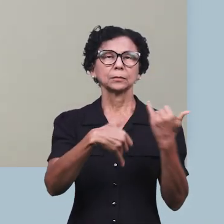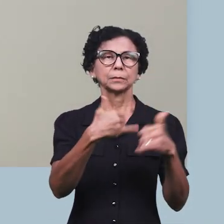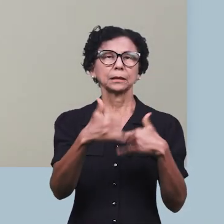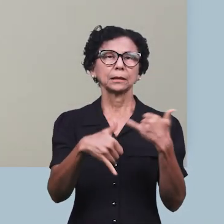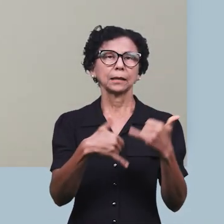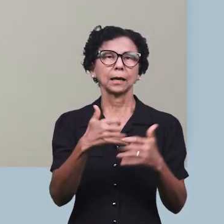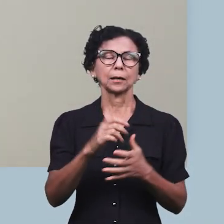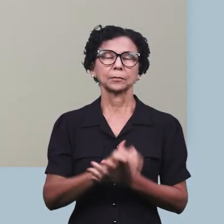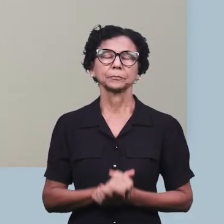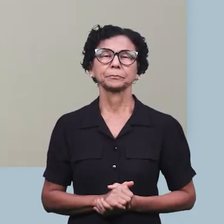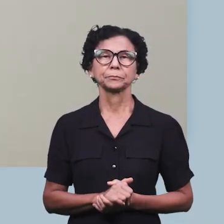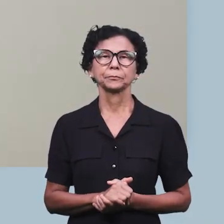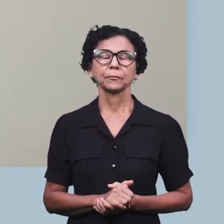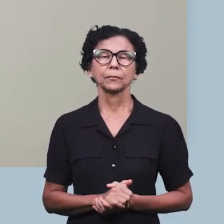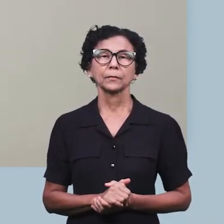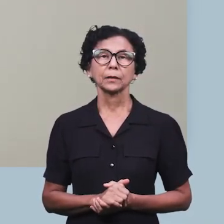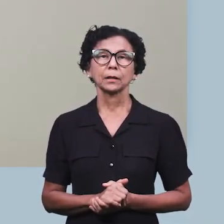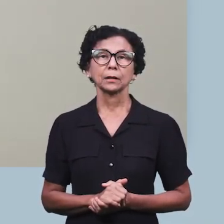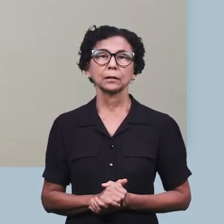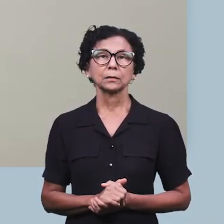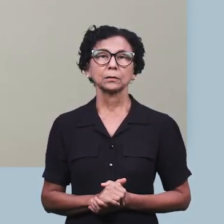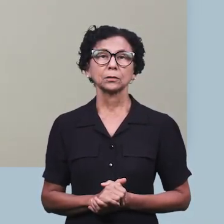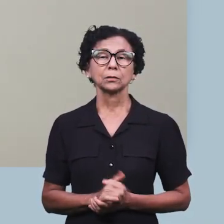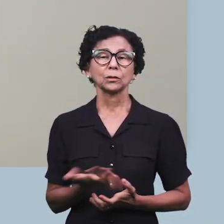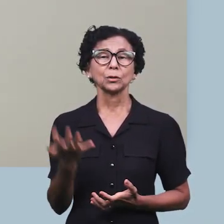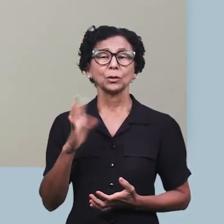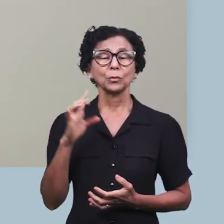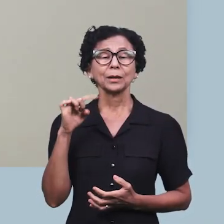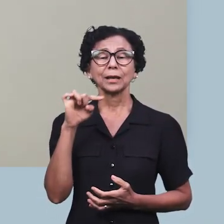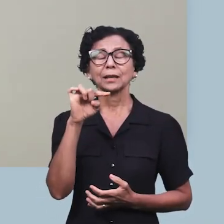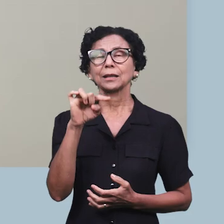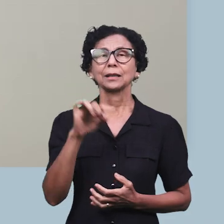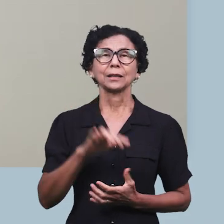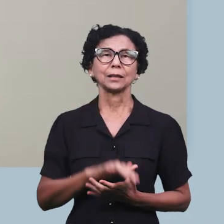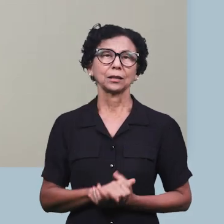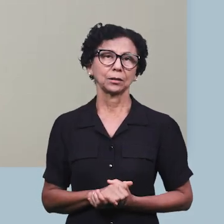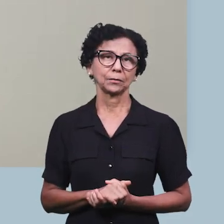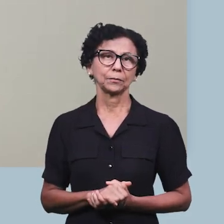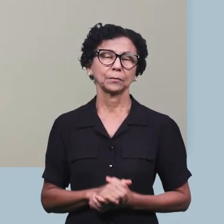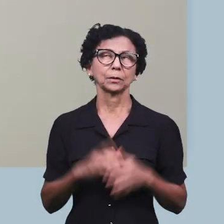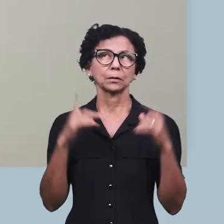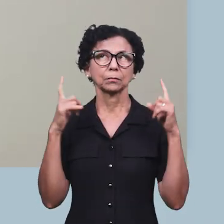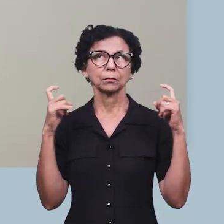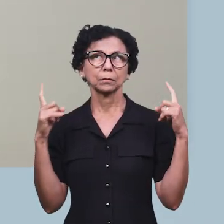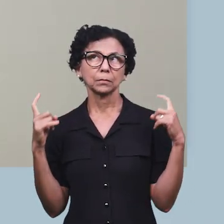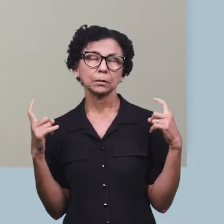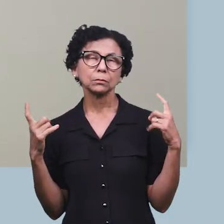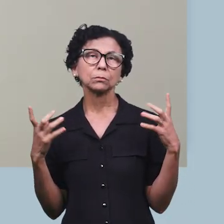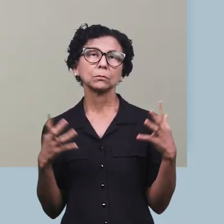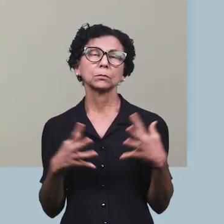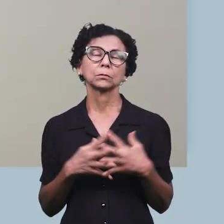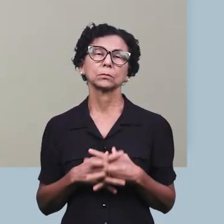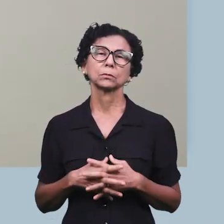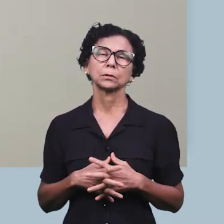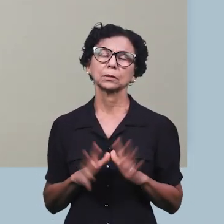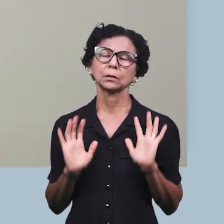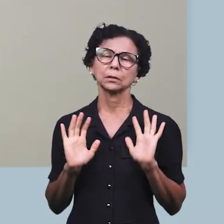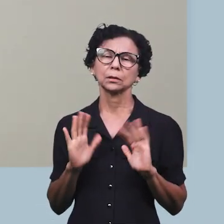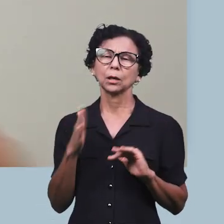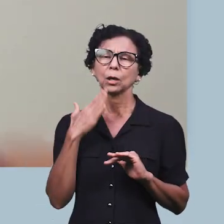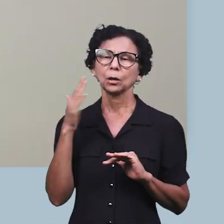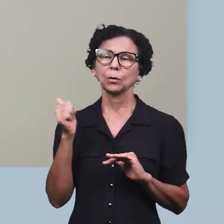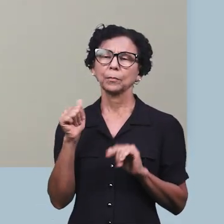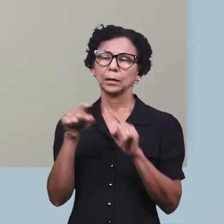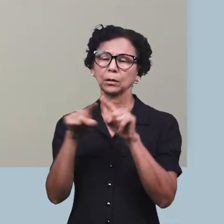parquinho, e às vezes ela não quer ir lá no parquinho, por diversos motivos. Às vezes é a questão do barulho, né? E ela